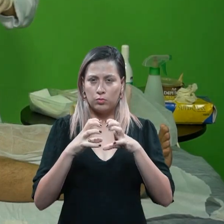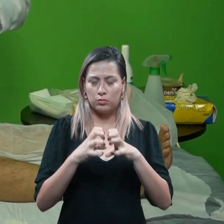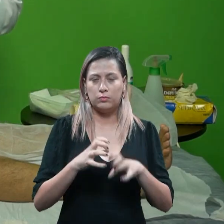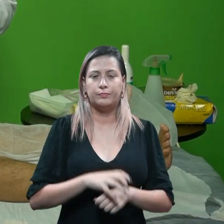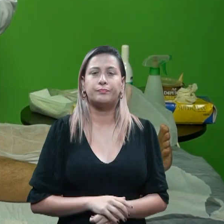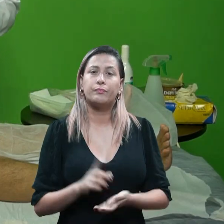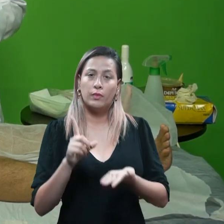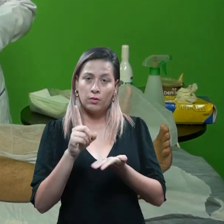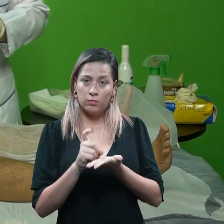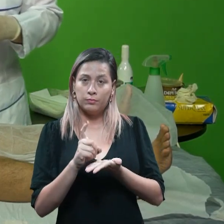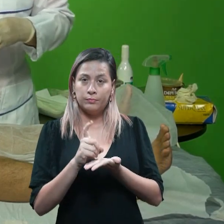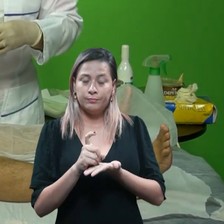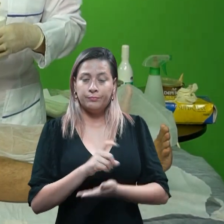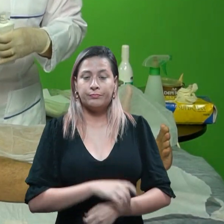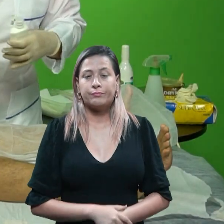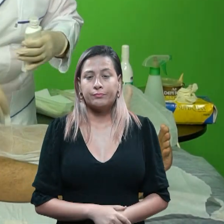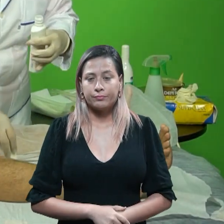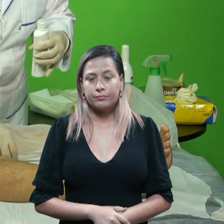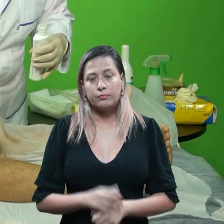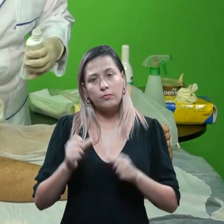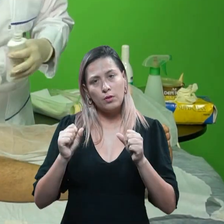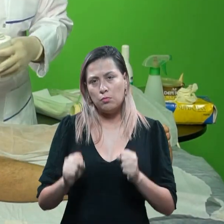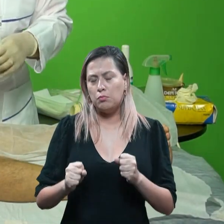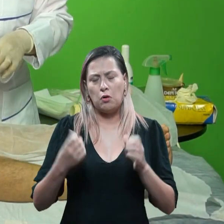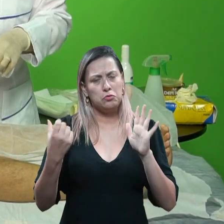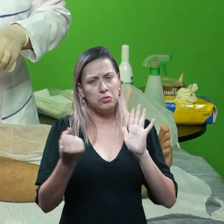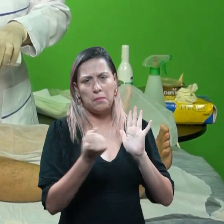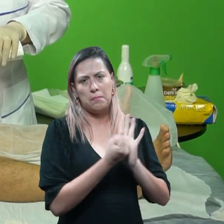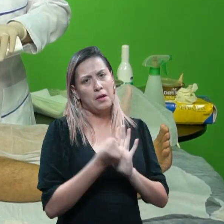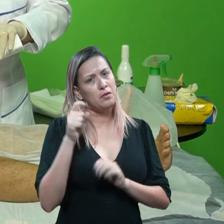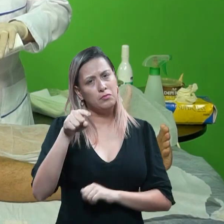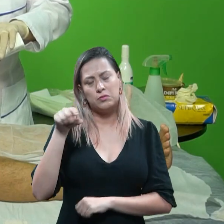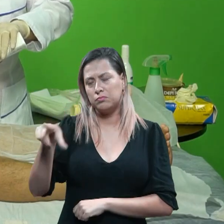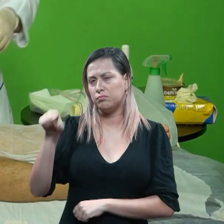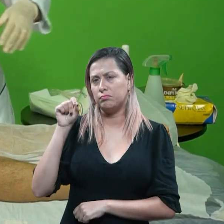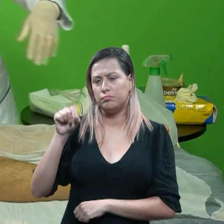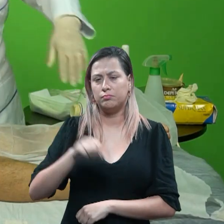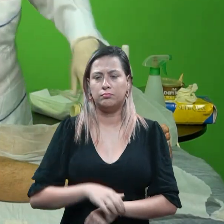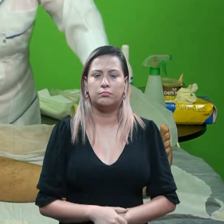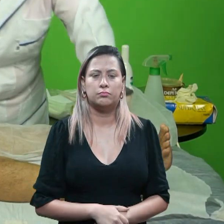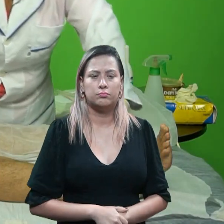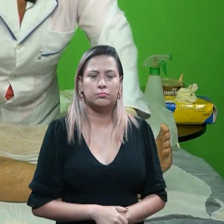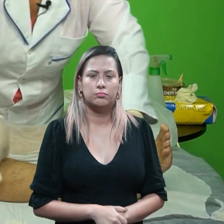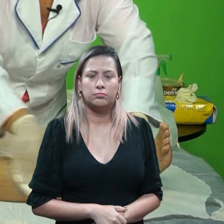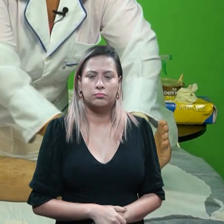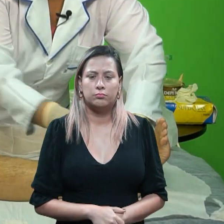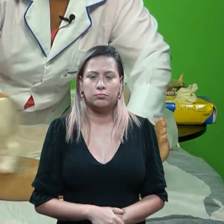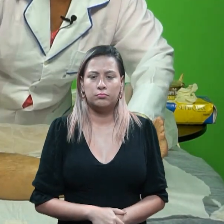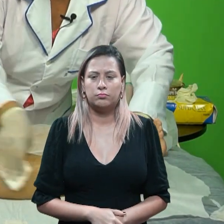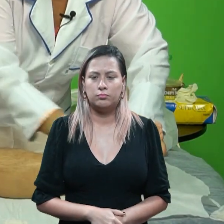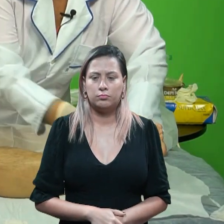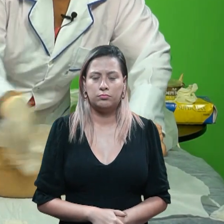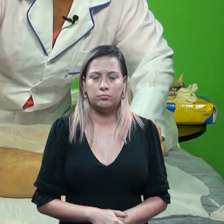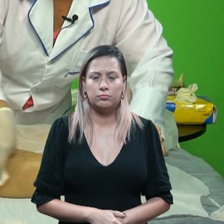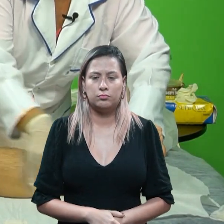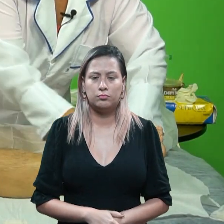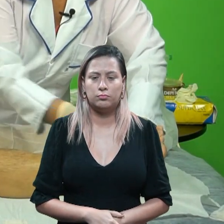uma loção adstringente, que pode ser da marca que você preferir. Na bibliografia, nós vamos deixar